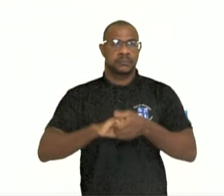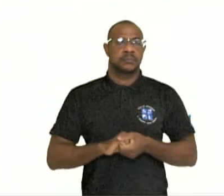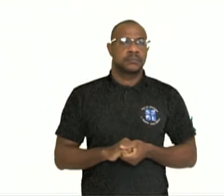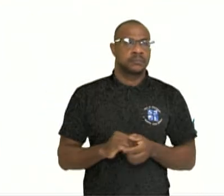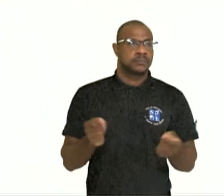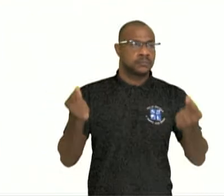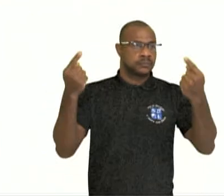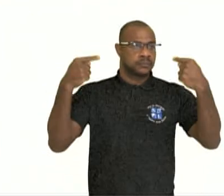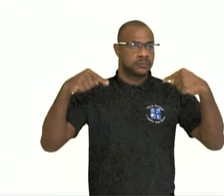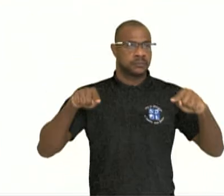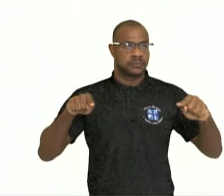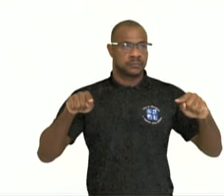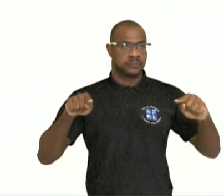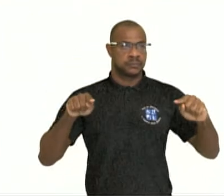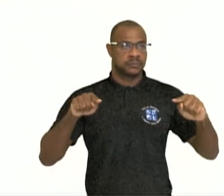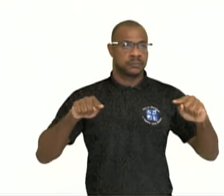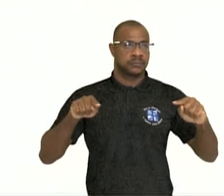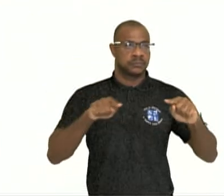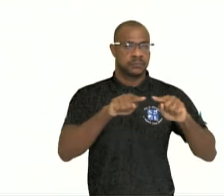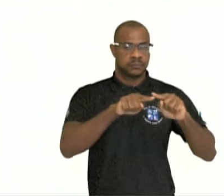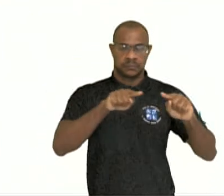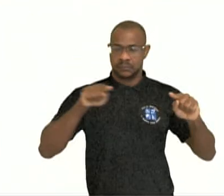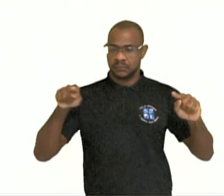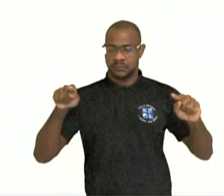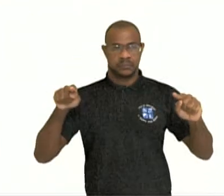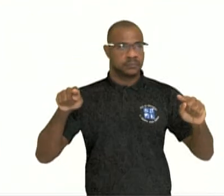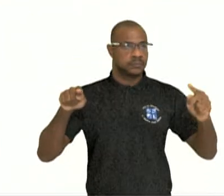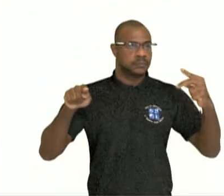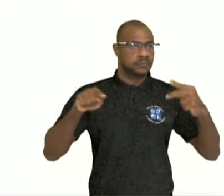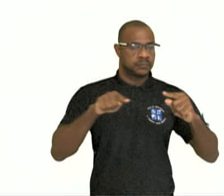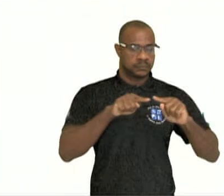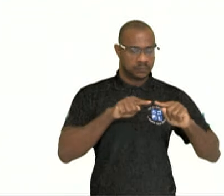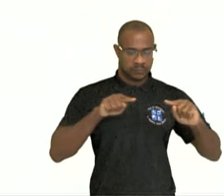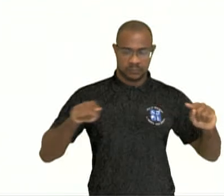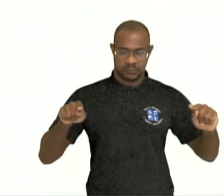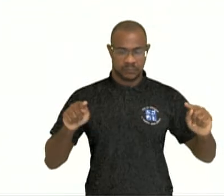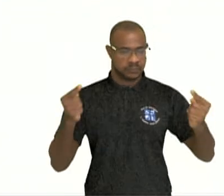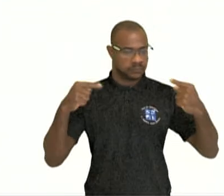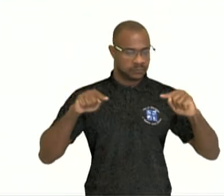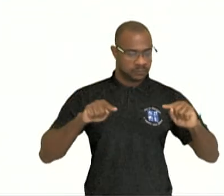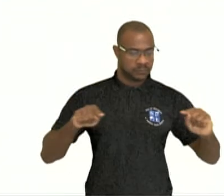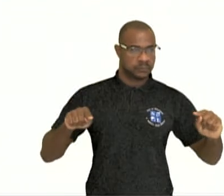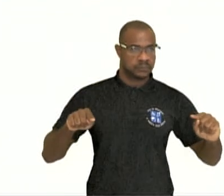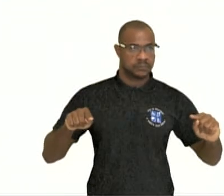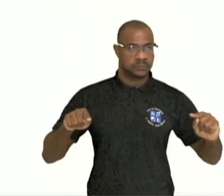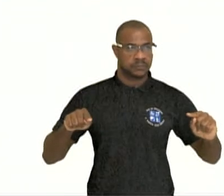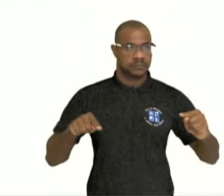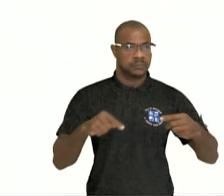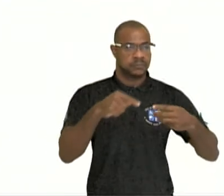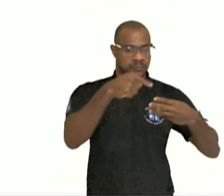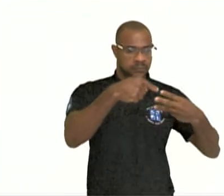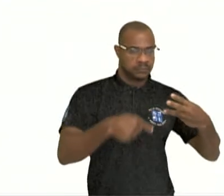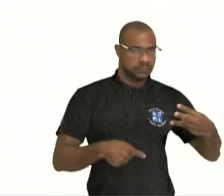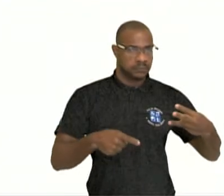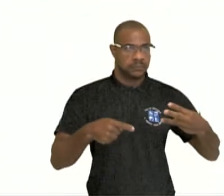nosotras nos llevamos. Vosotros os lleváis e ellos ou ellas se llevan.